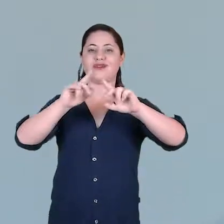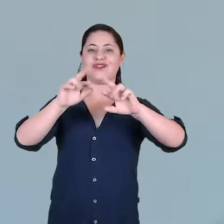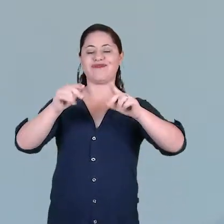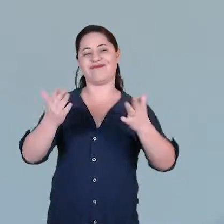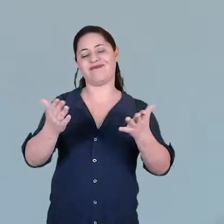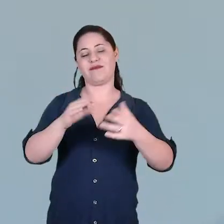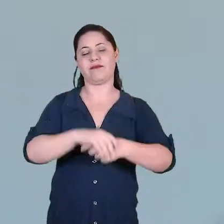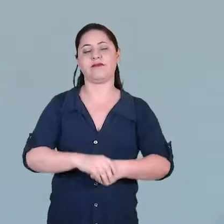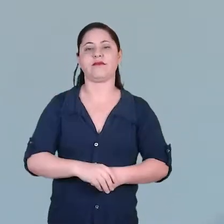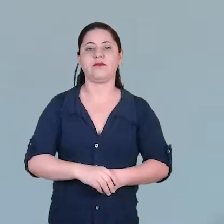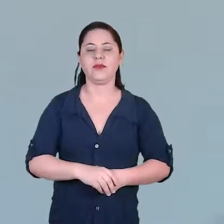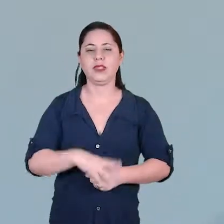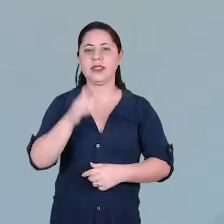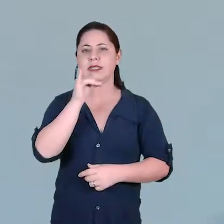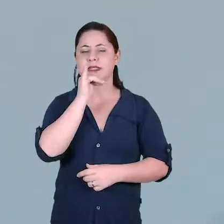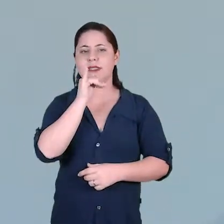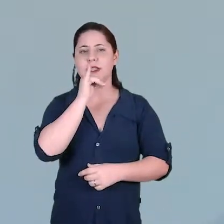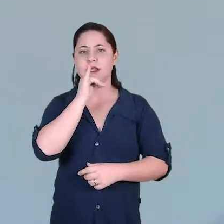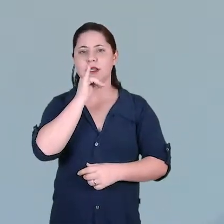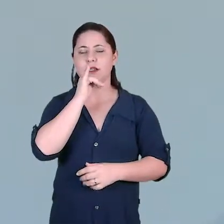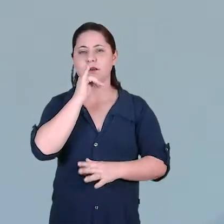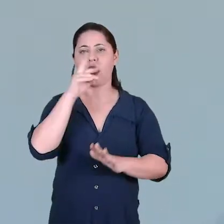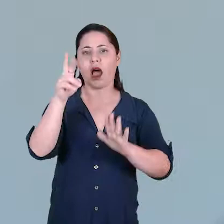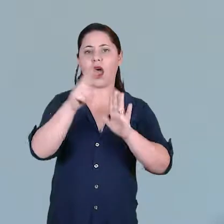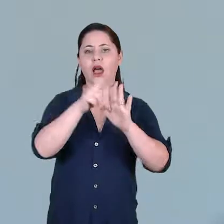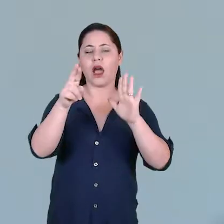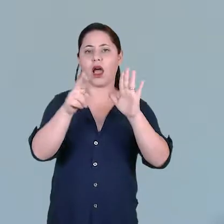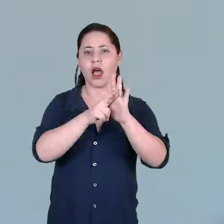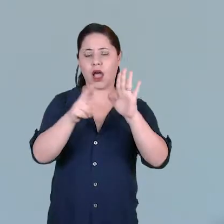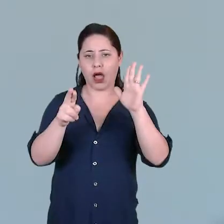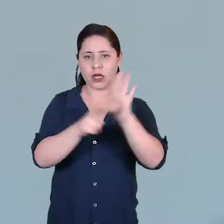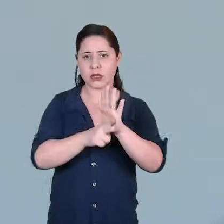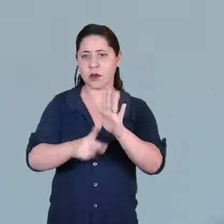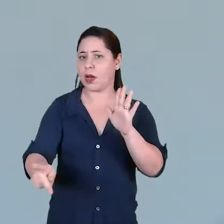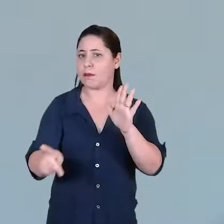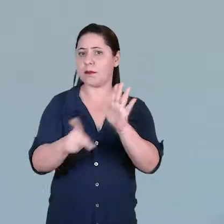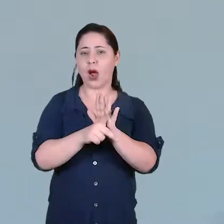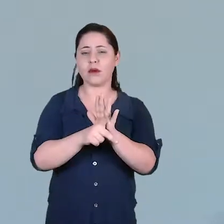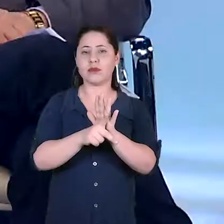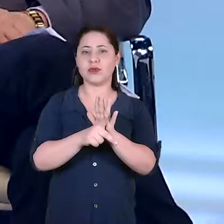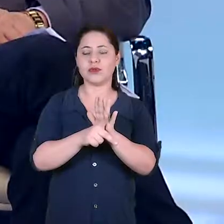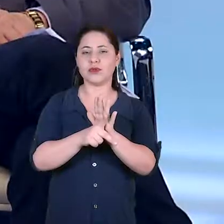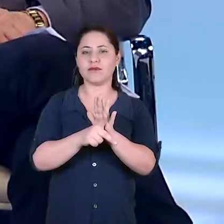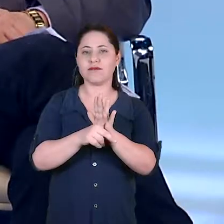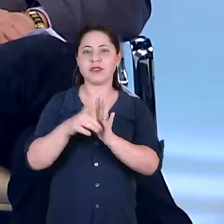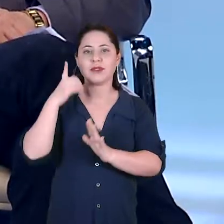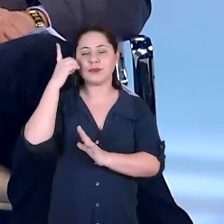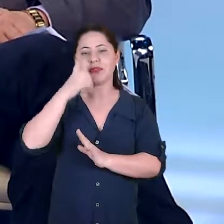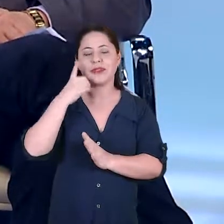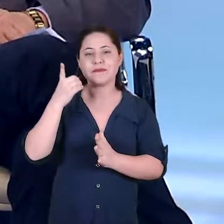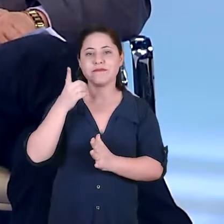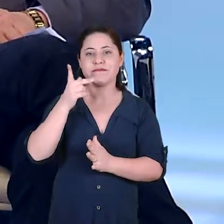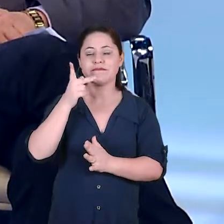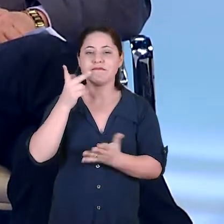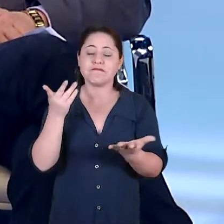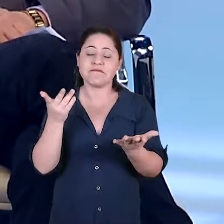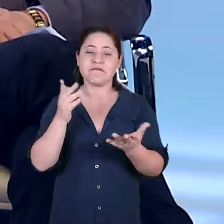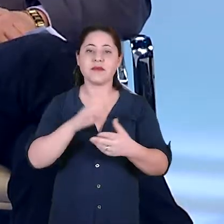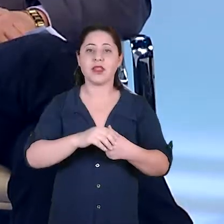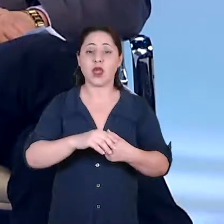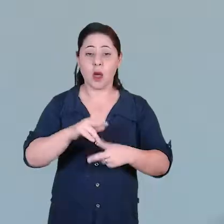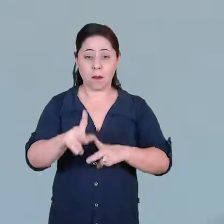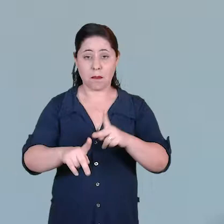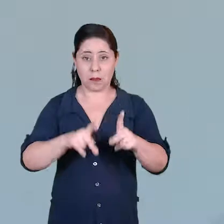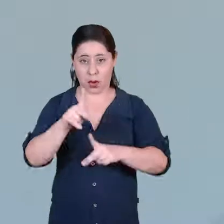dar é com relação às regras de transição para os próprios parlamentares. Enquanto que para o povo em geral,